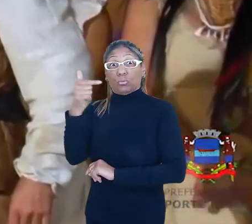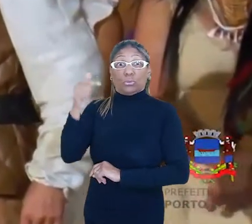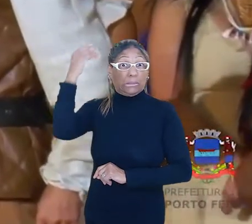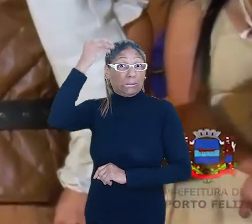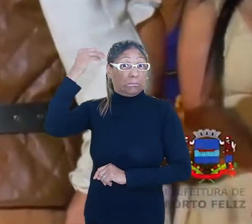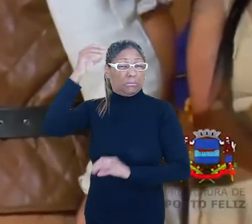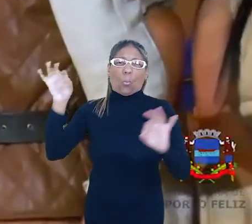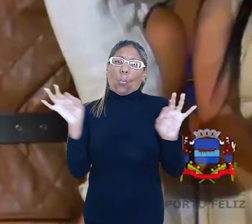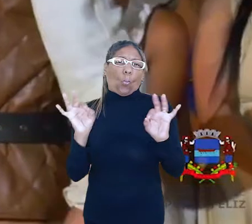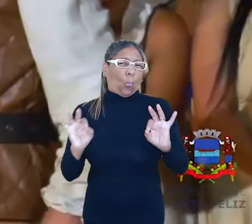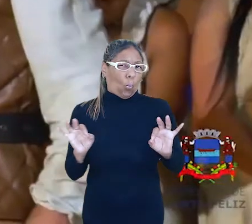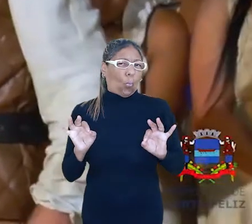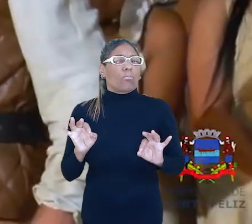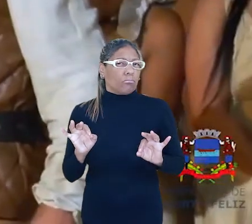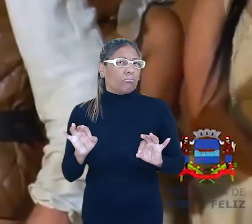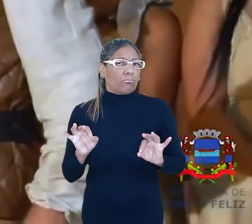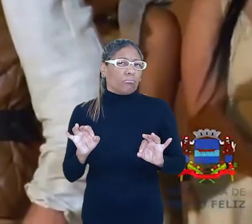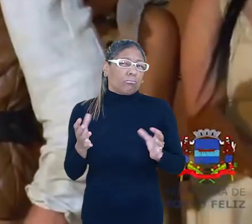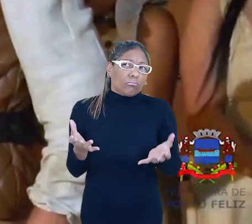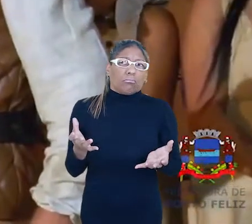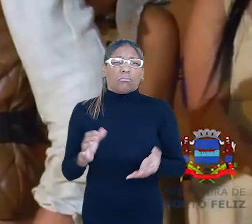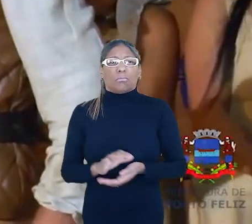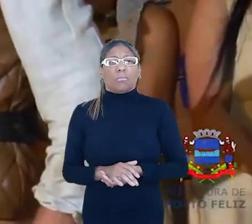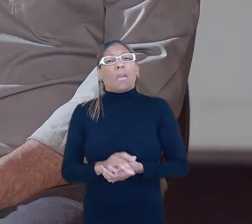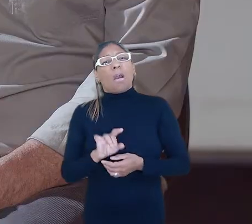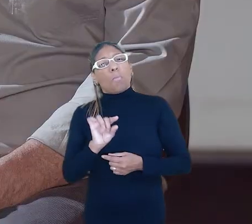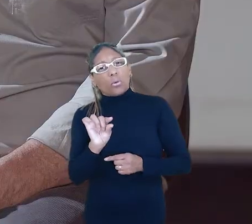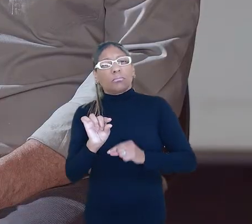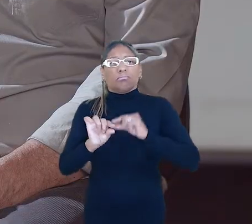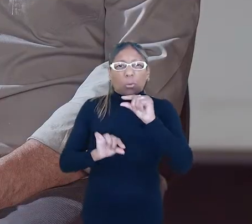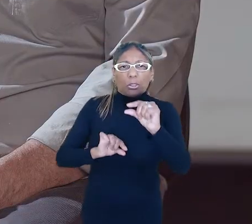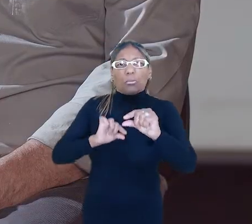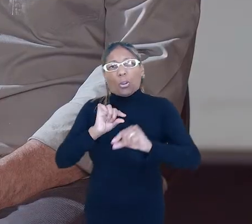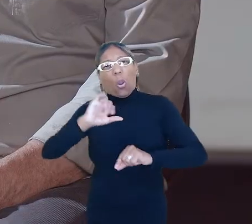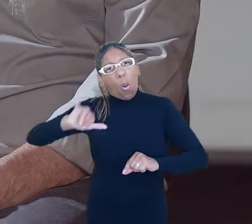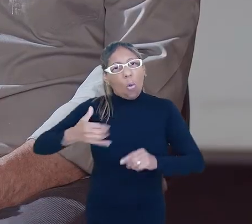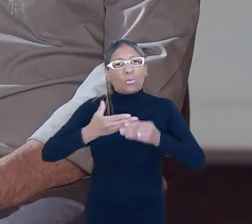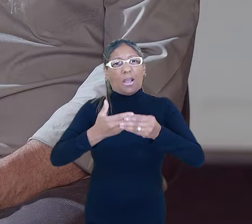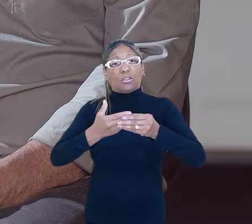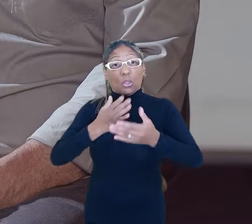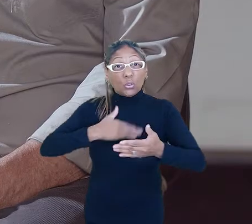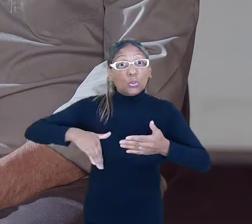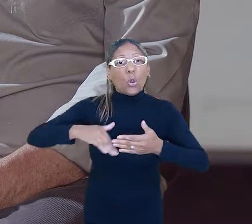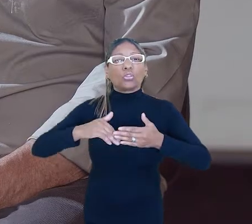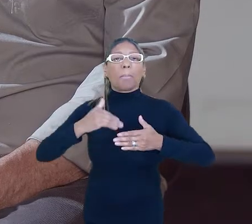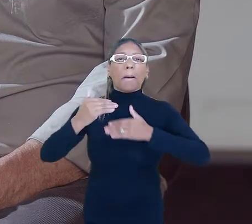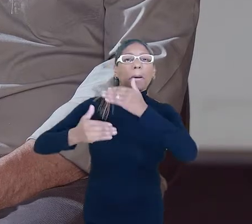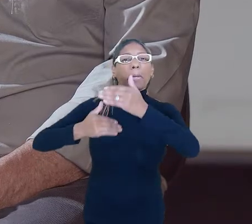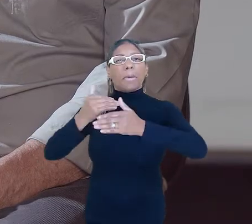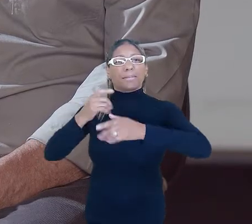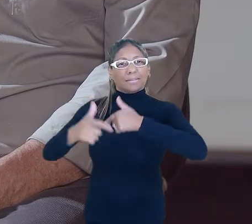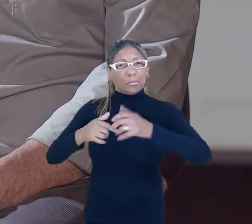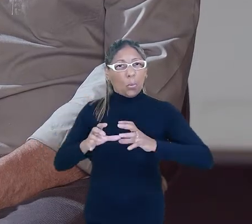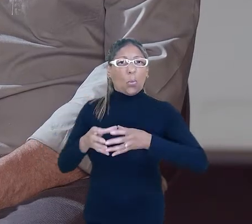não têm experiência de atuação, né? Então, aos poucos e dando oportunidade de todos irem evoluindo